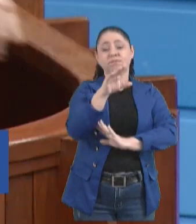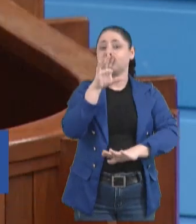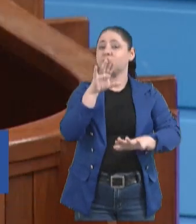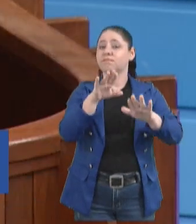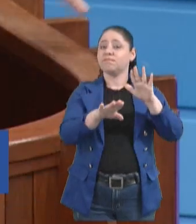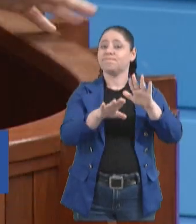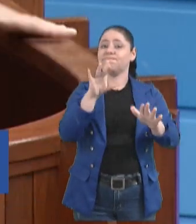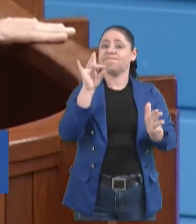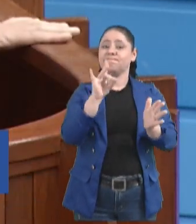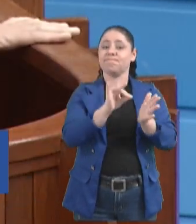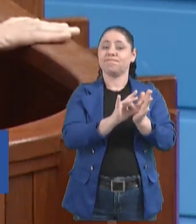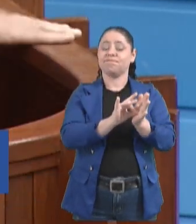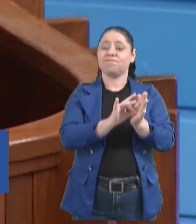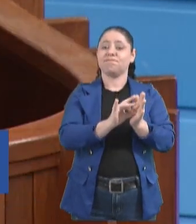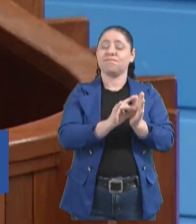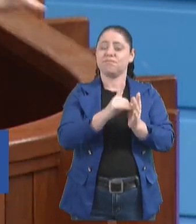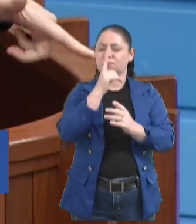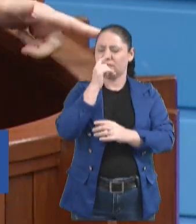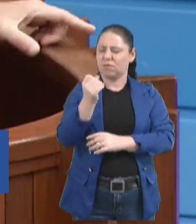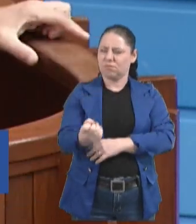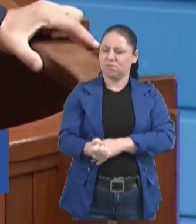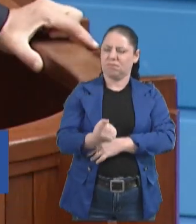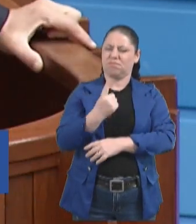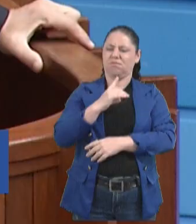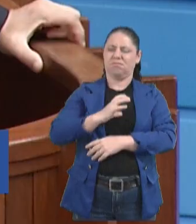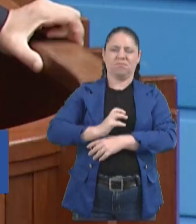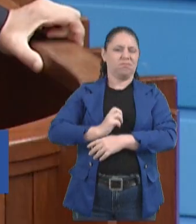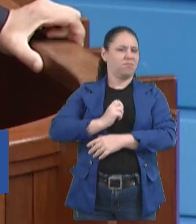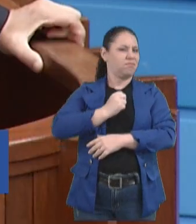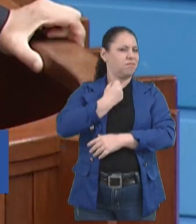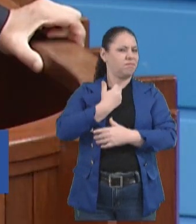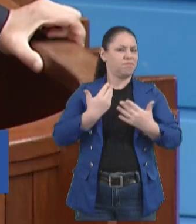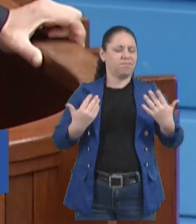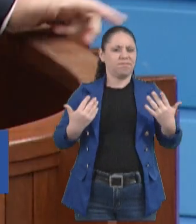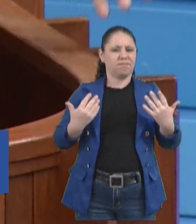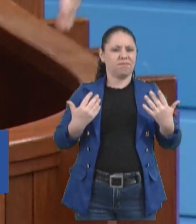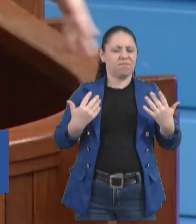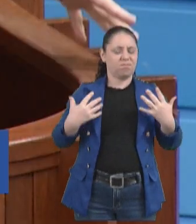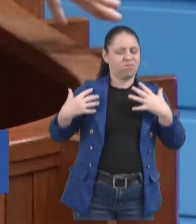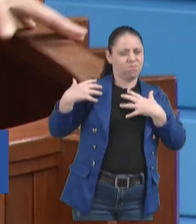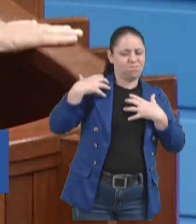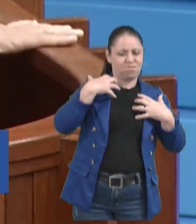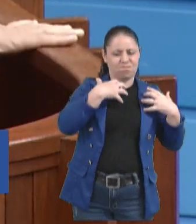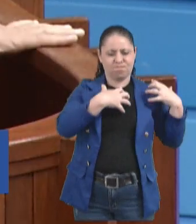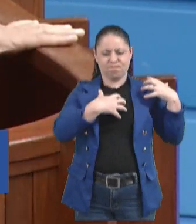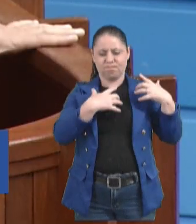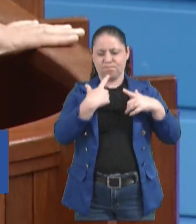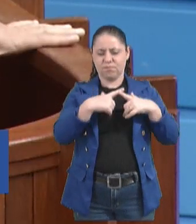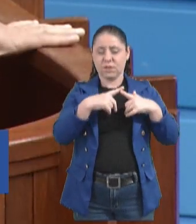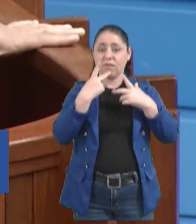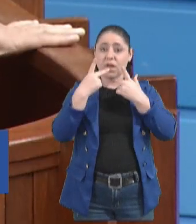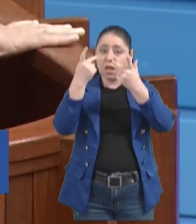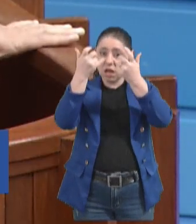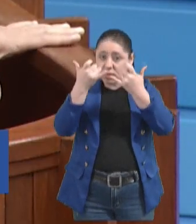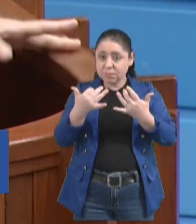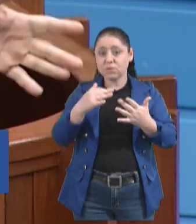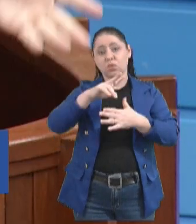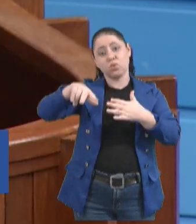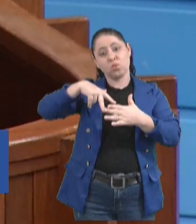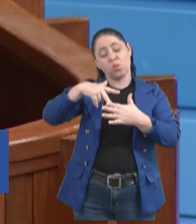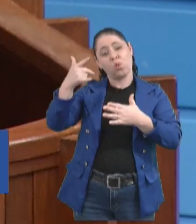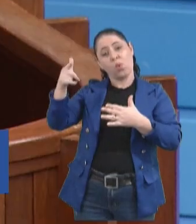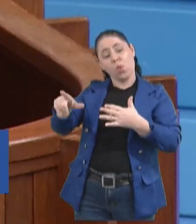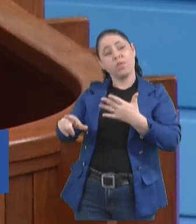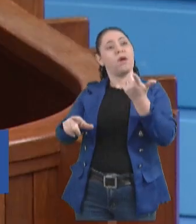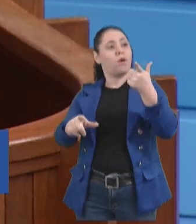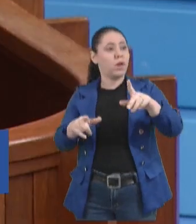que realmente nos causa indignação. Portanto, eu estou falando aqui, já ocupei essa tribuna